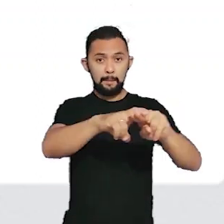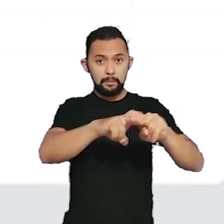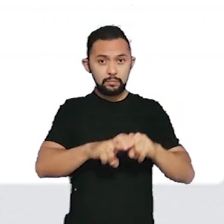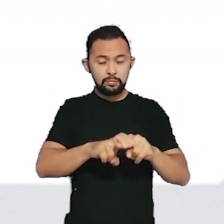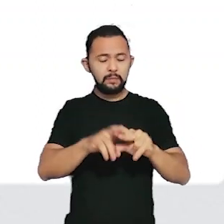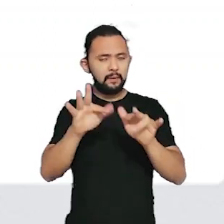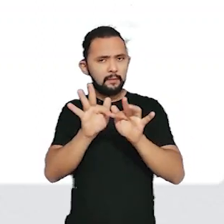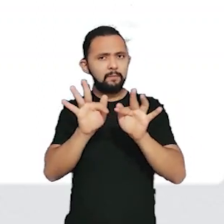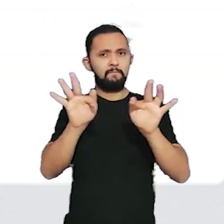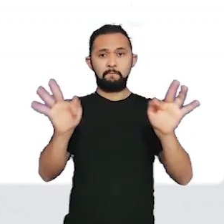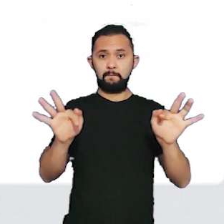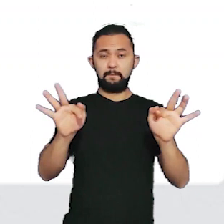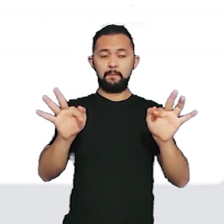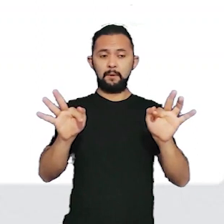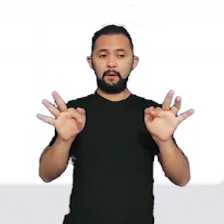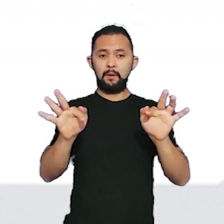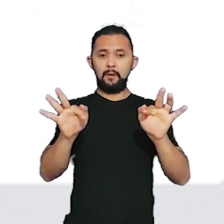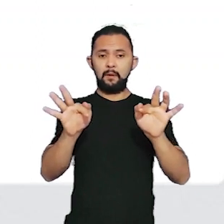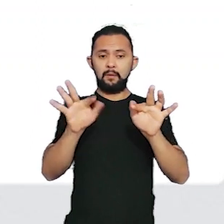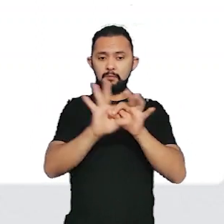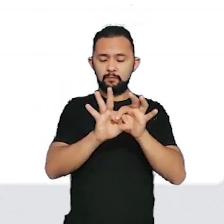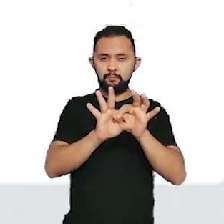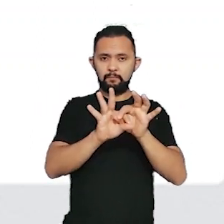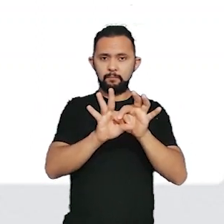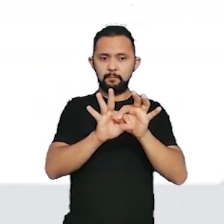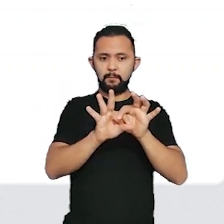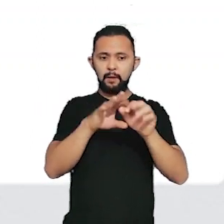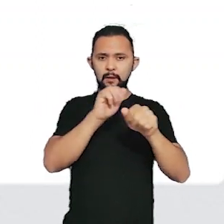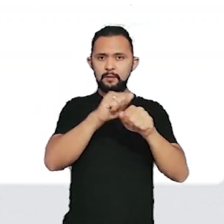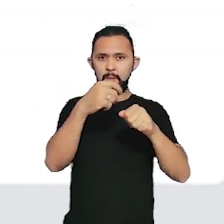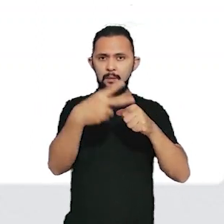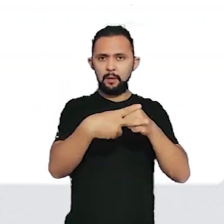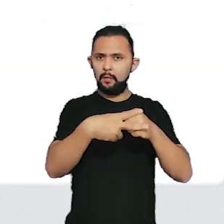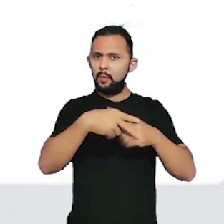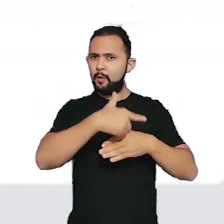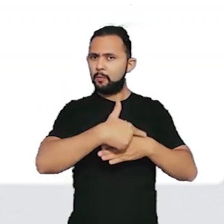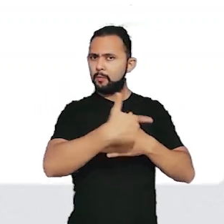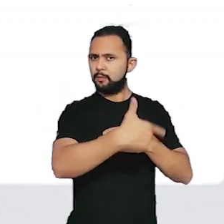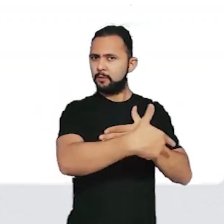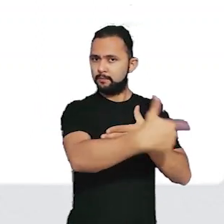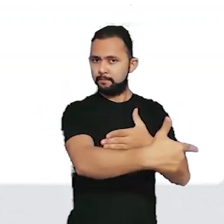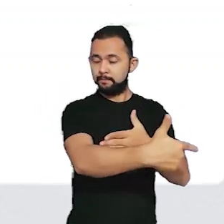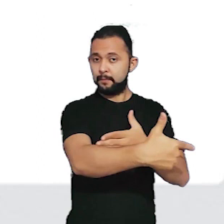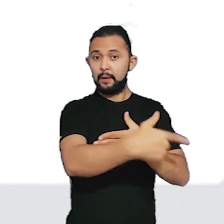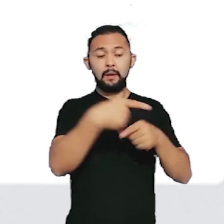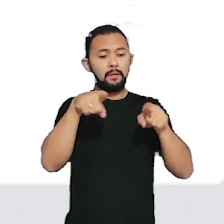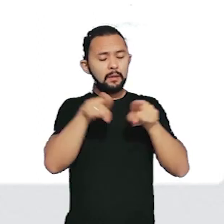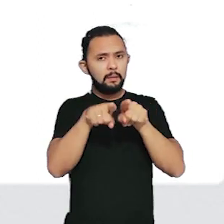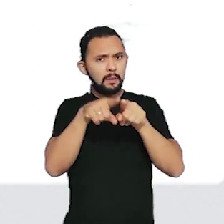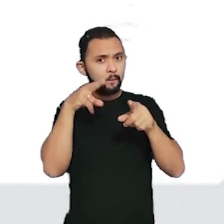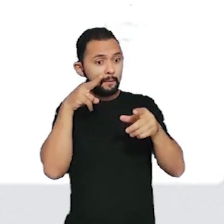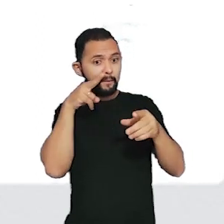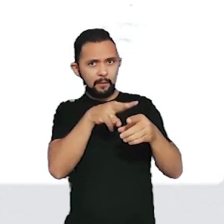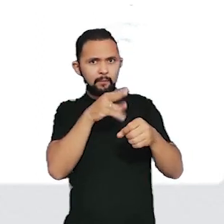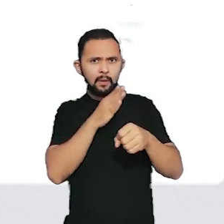a oração subordinada consecutiva, tá? E sempre observando essa ideia de intensidade com o